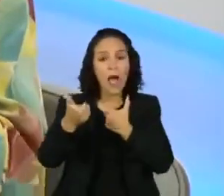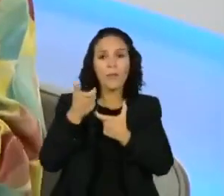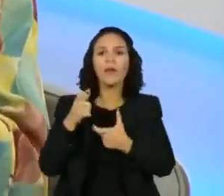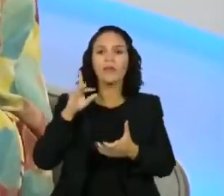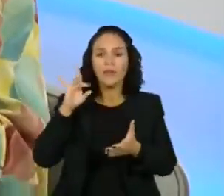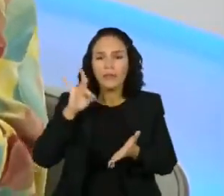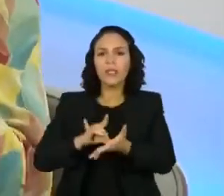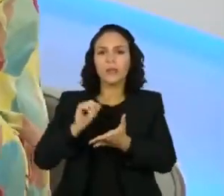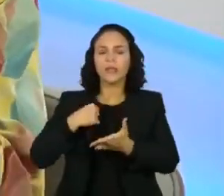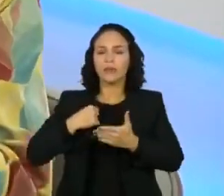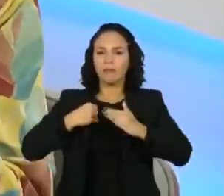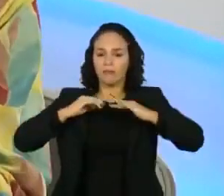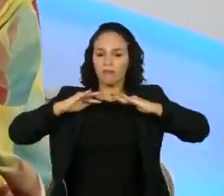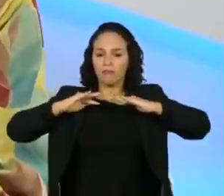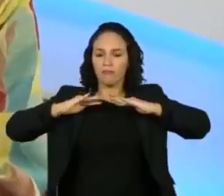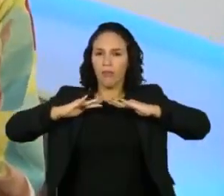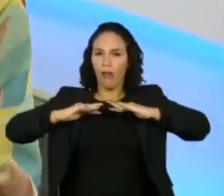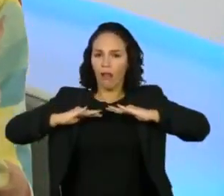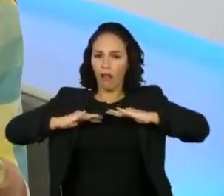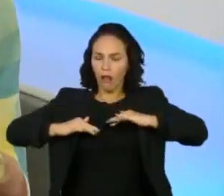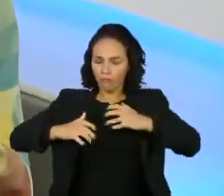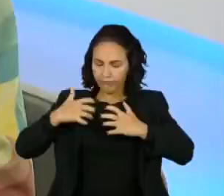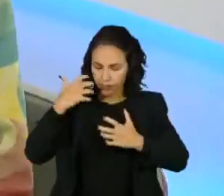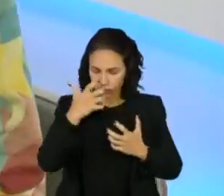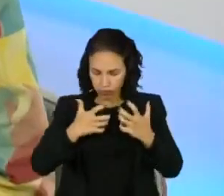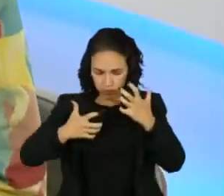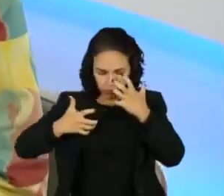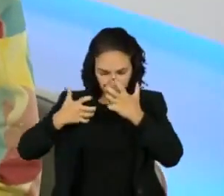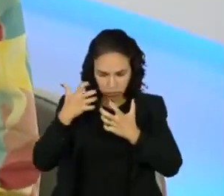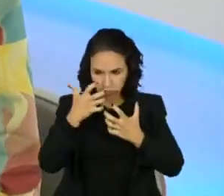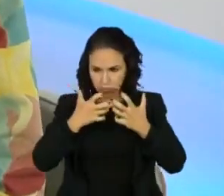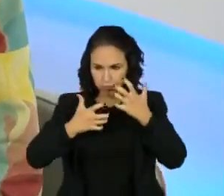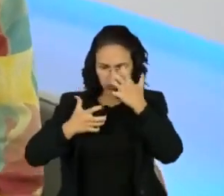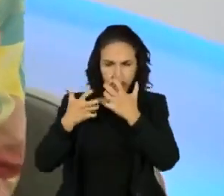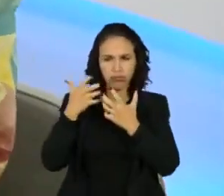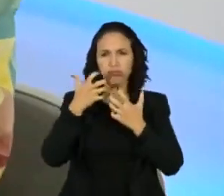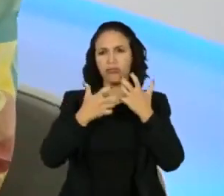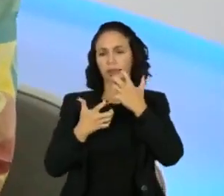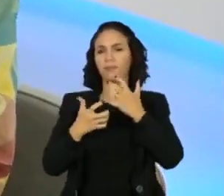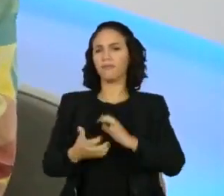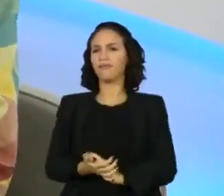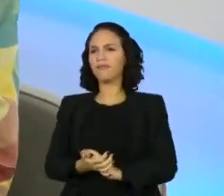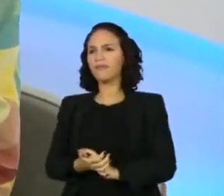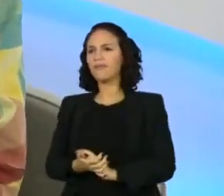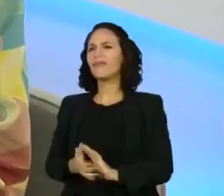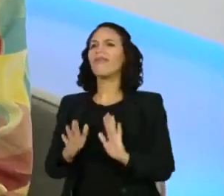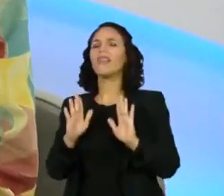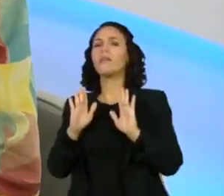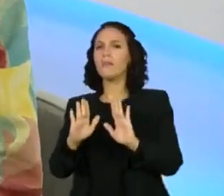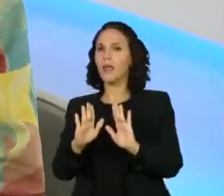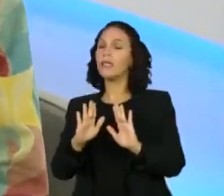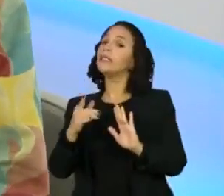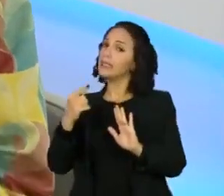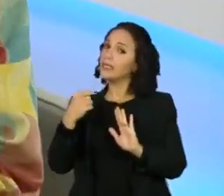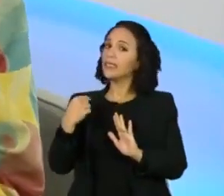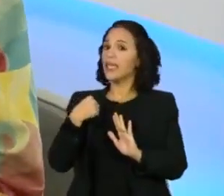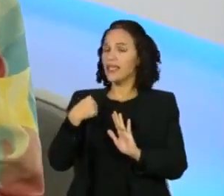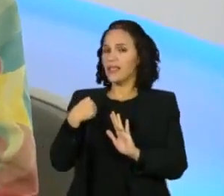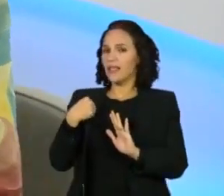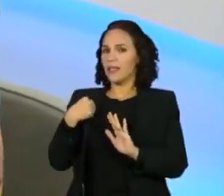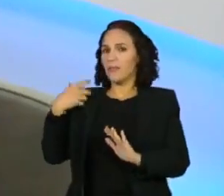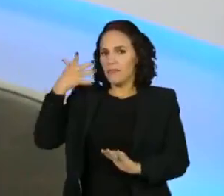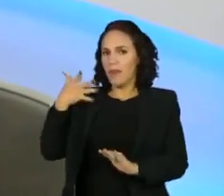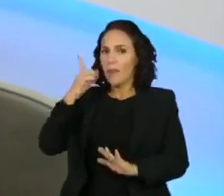ó, entrando nesse buraco. Você fez várias perguntas em uma. Eu falo muito, mas também, né?